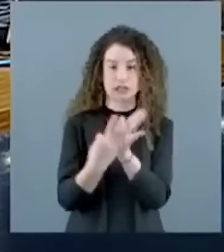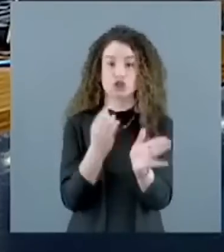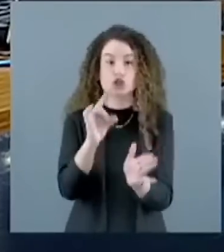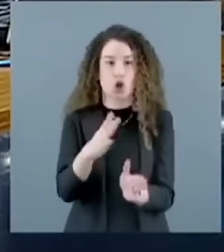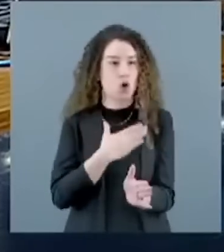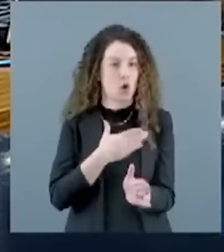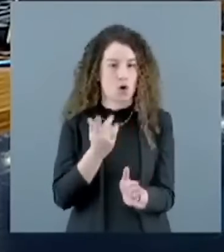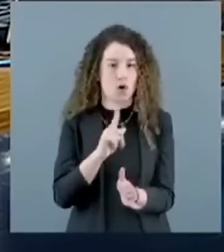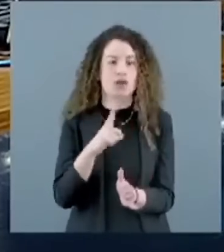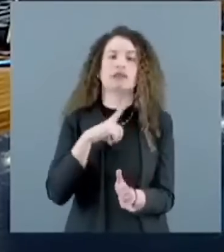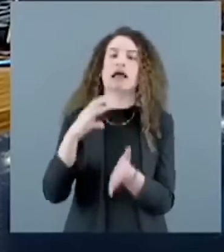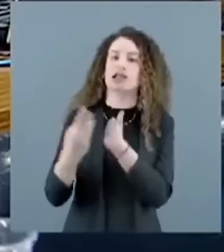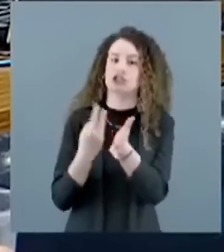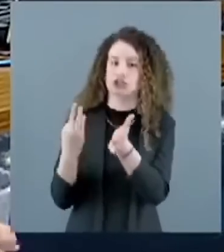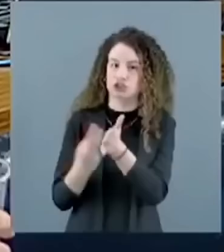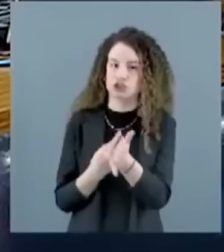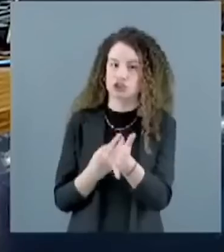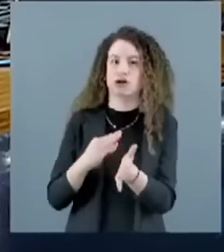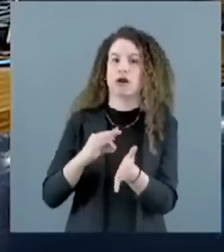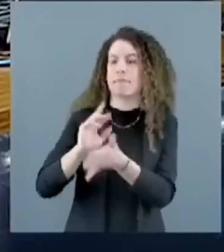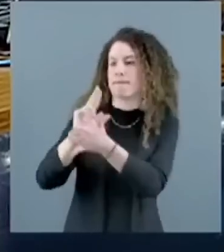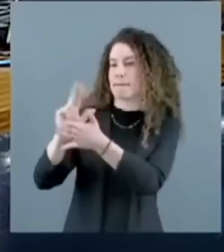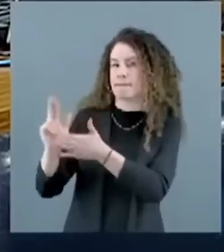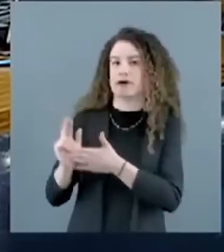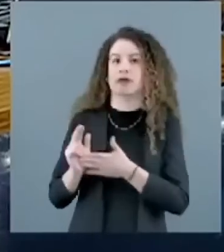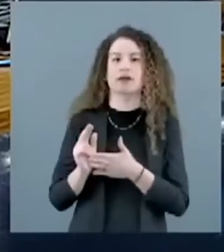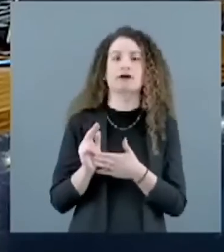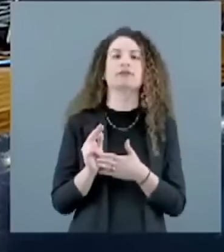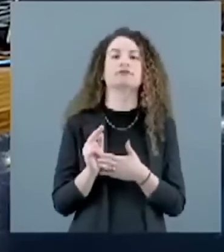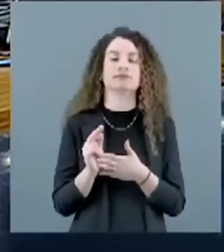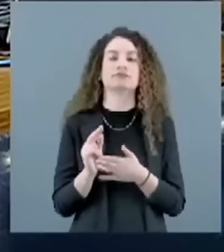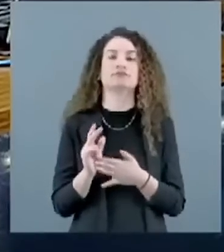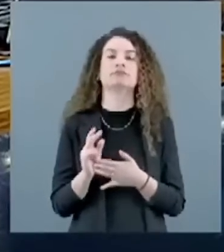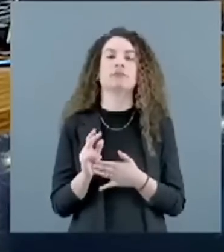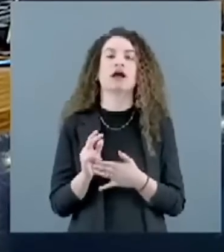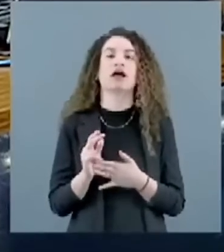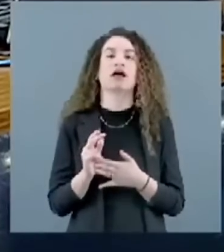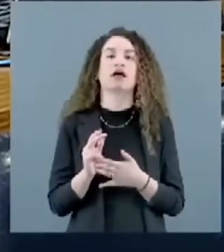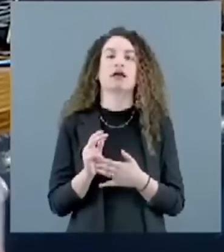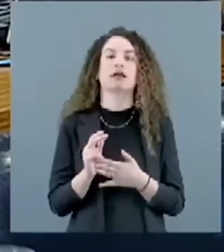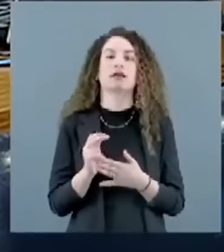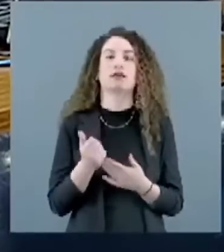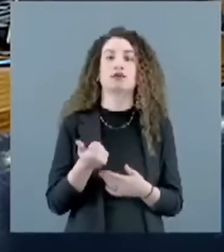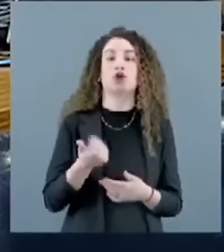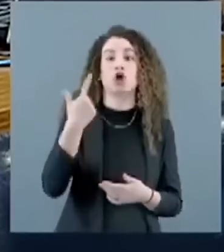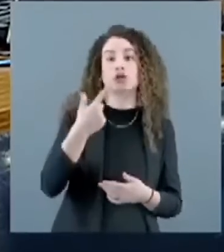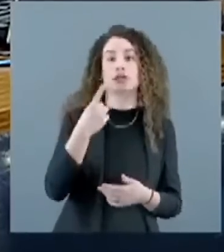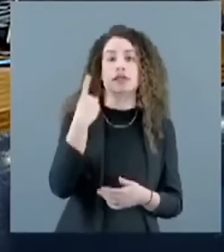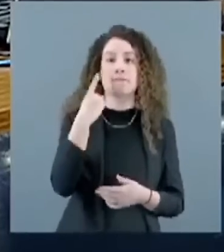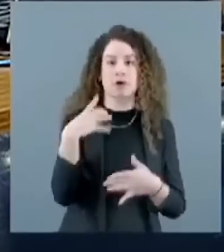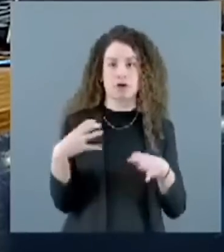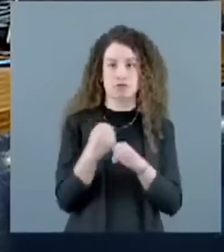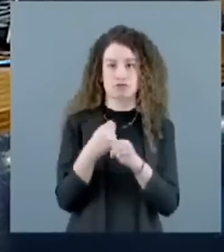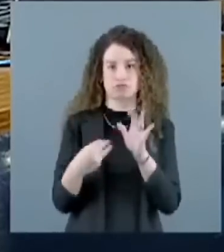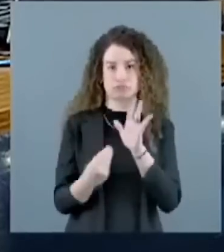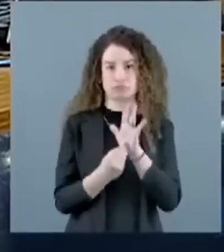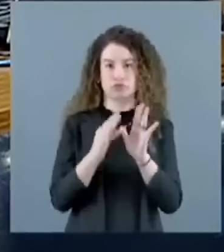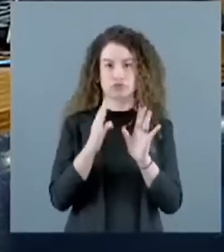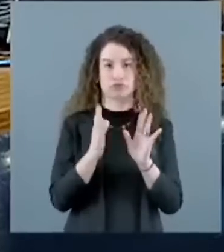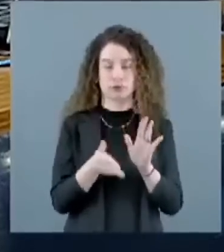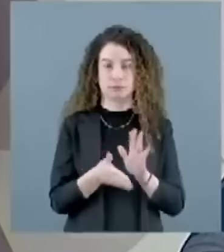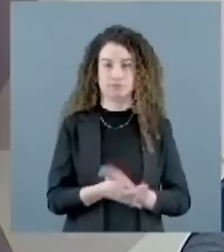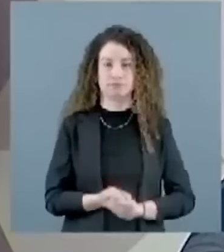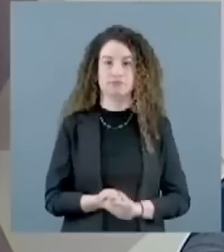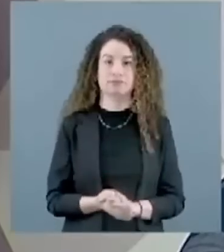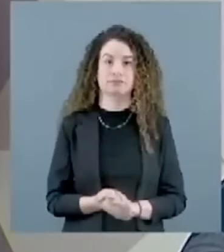já tem aqui assinatura de uma dúzia de deputados e senadores que entendem o mesmo posicionamento. Está compreendido, é bem, deputado. Está recebida a sua